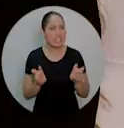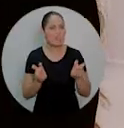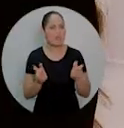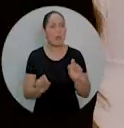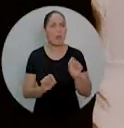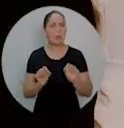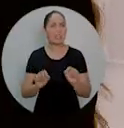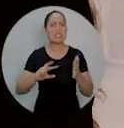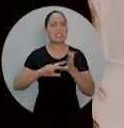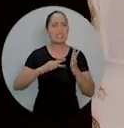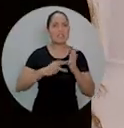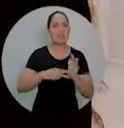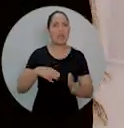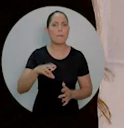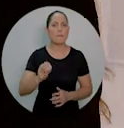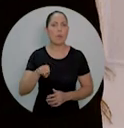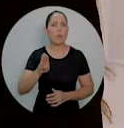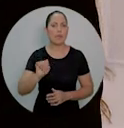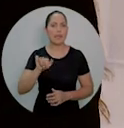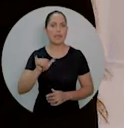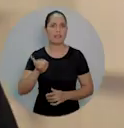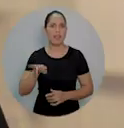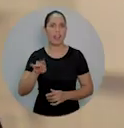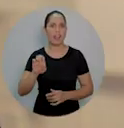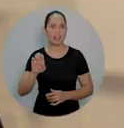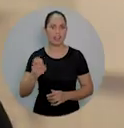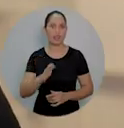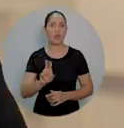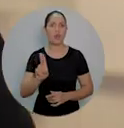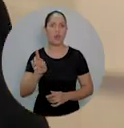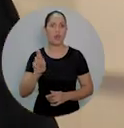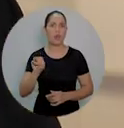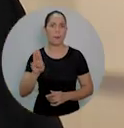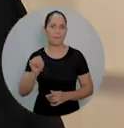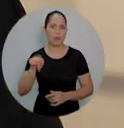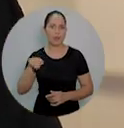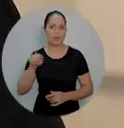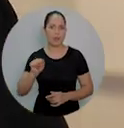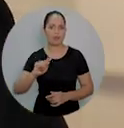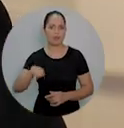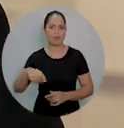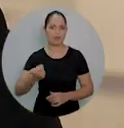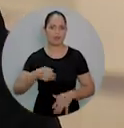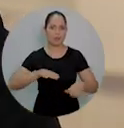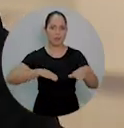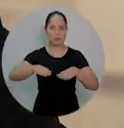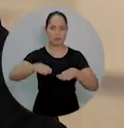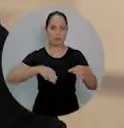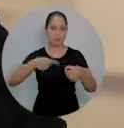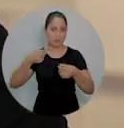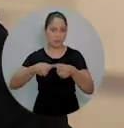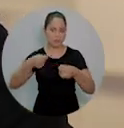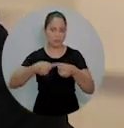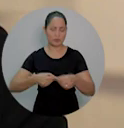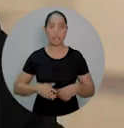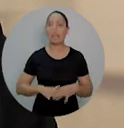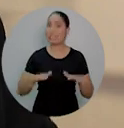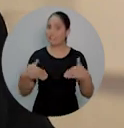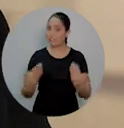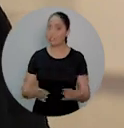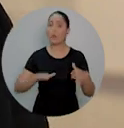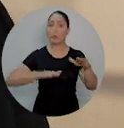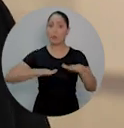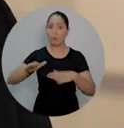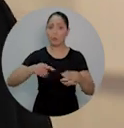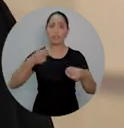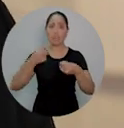o que é mobilidade urbana? A mobilidade urbana, Tainara, ela atinge todas as formas